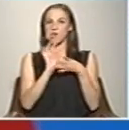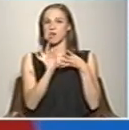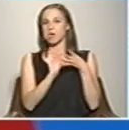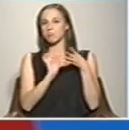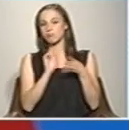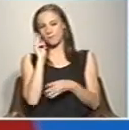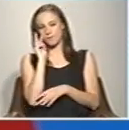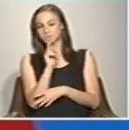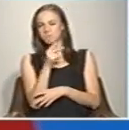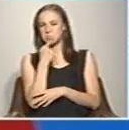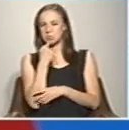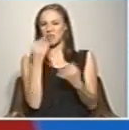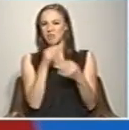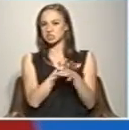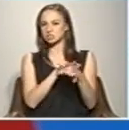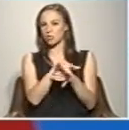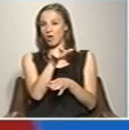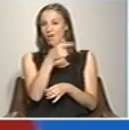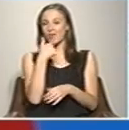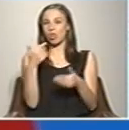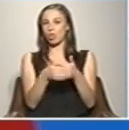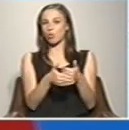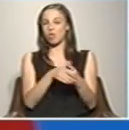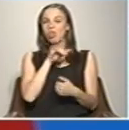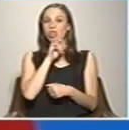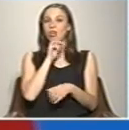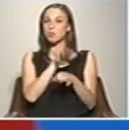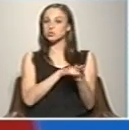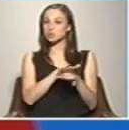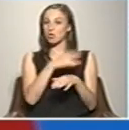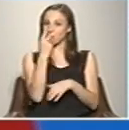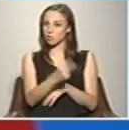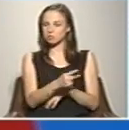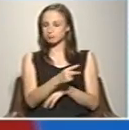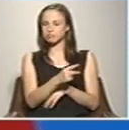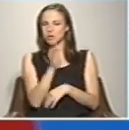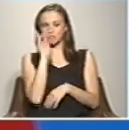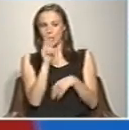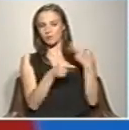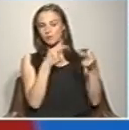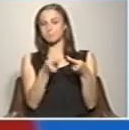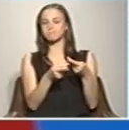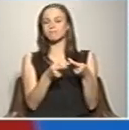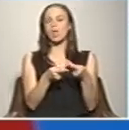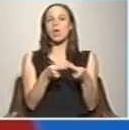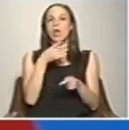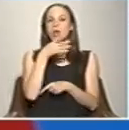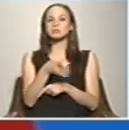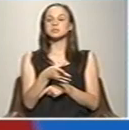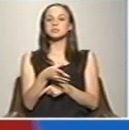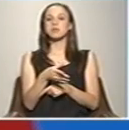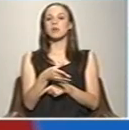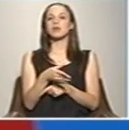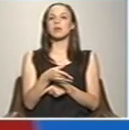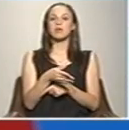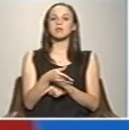a tentarmos perceber se aquela situação, se aquele idoso poderá estar numa situação de violência. Claro que não podemos dizer que há uma causa e efeito, que há uma relação